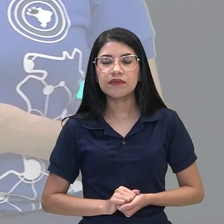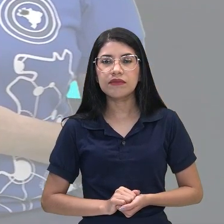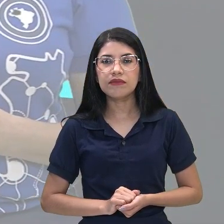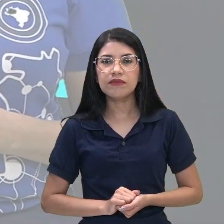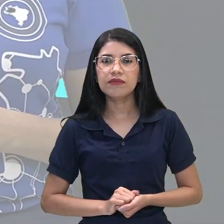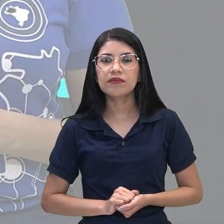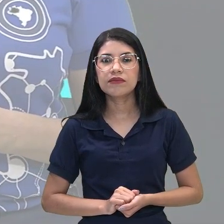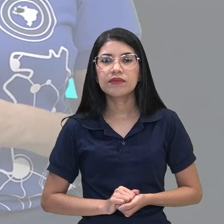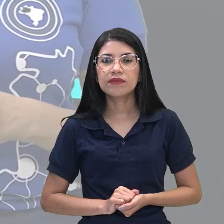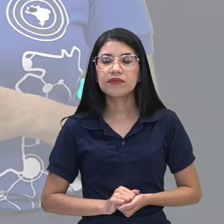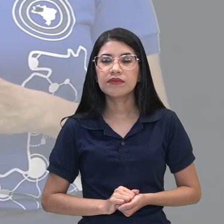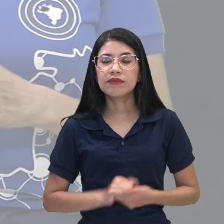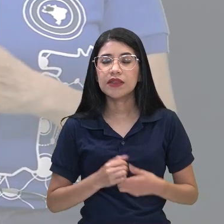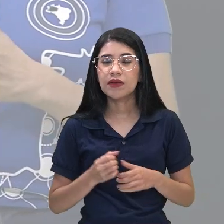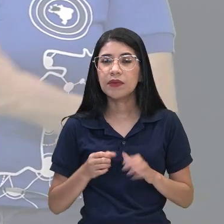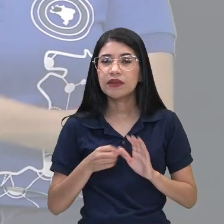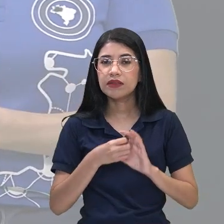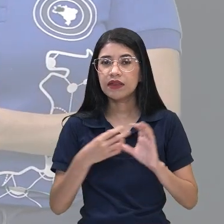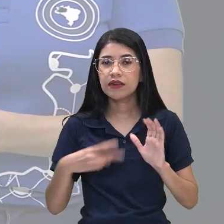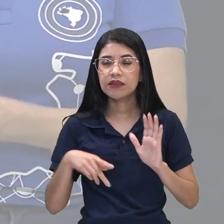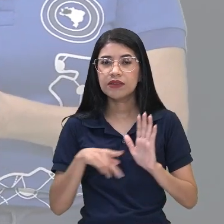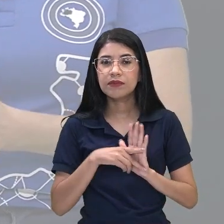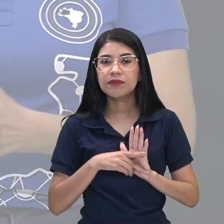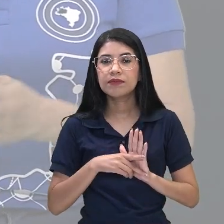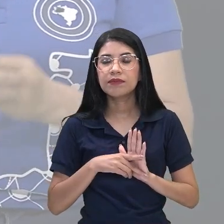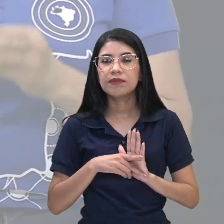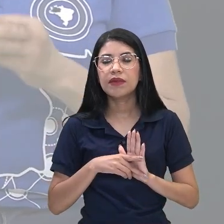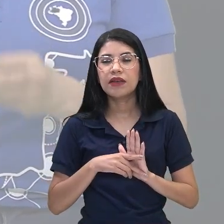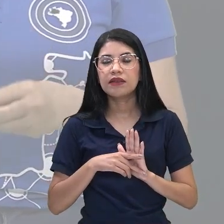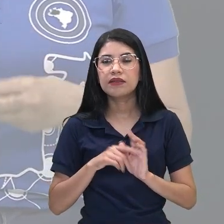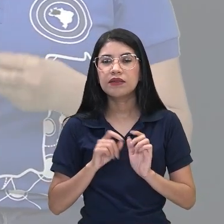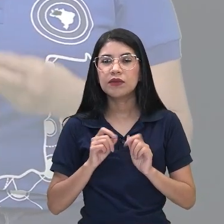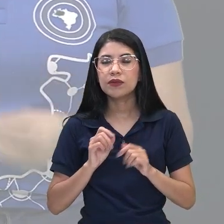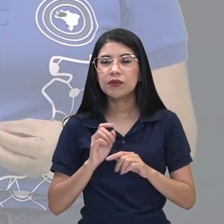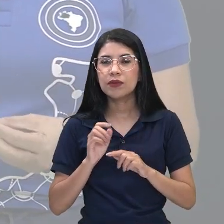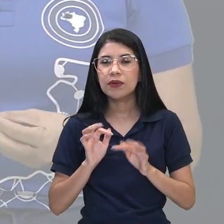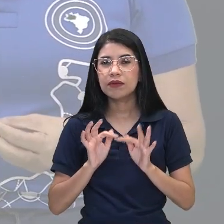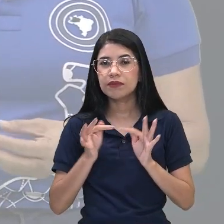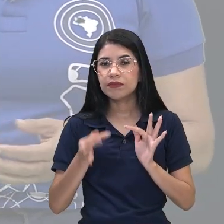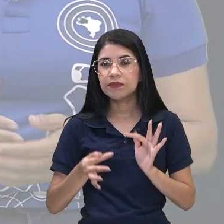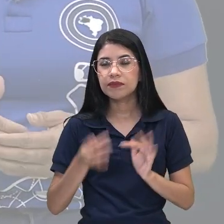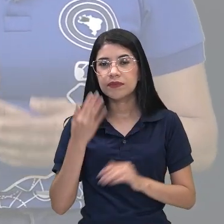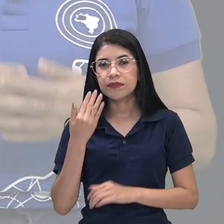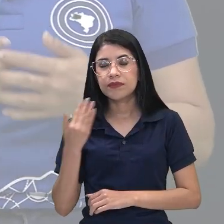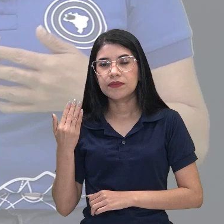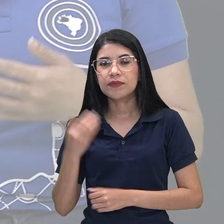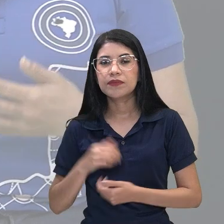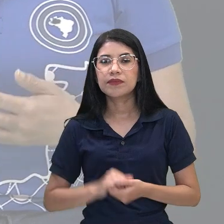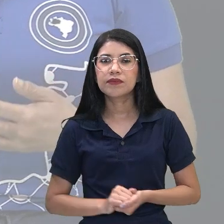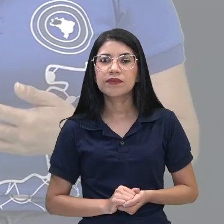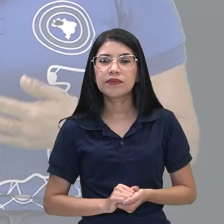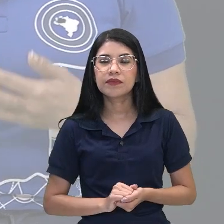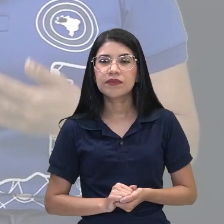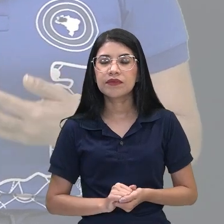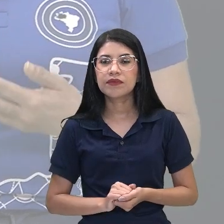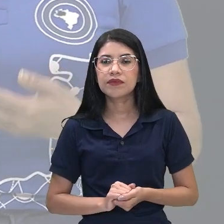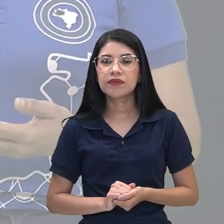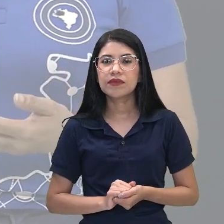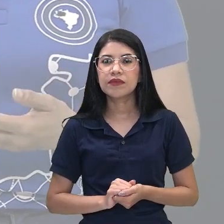Veja só as principais características, né, do arcadismo, que são as